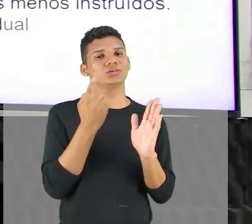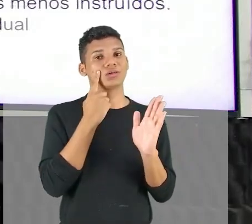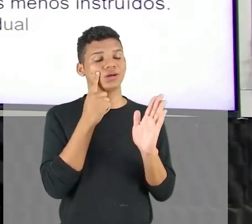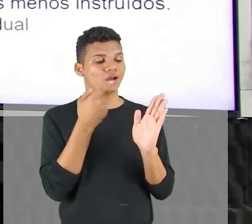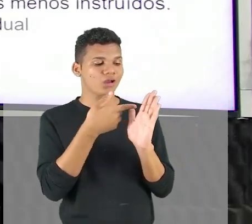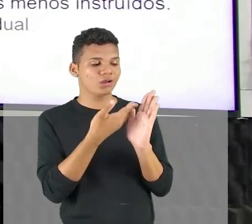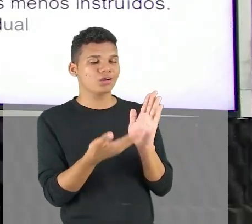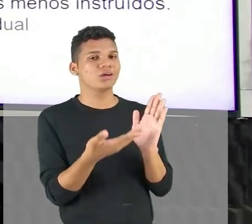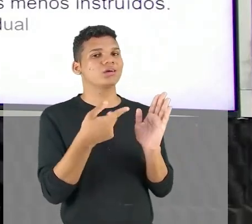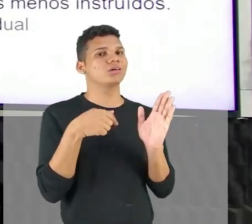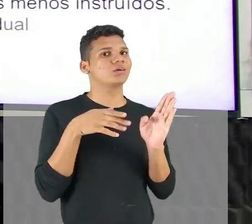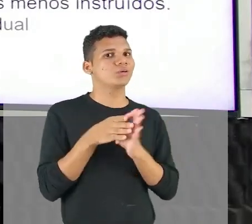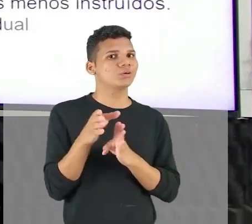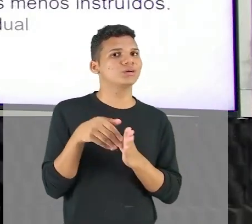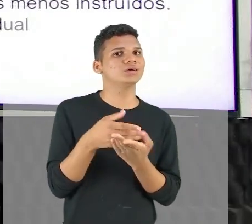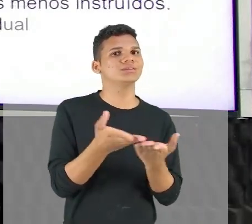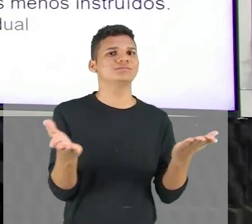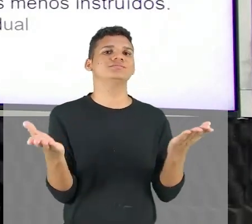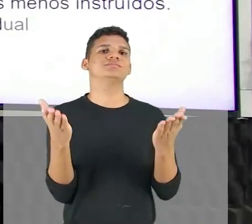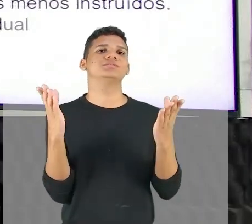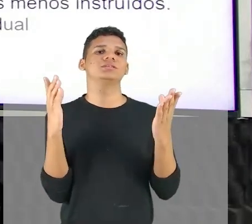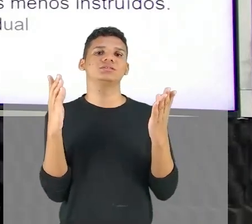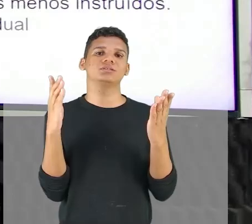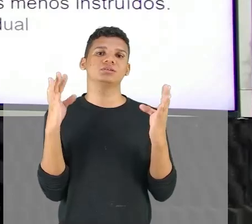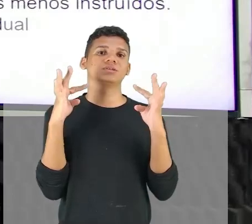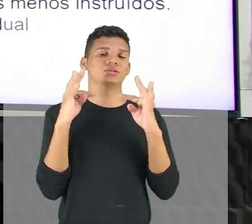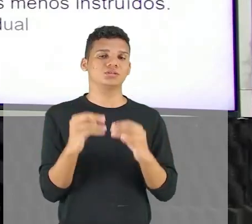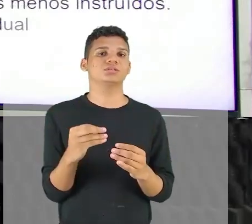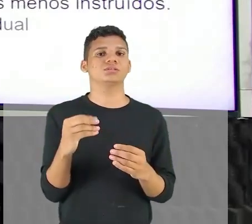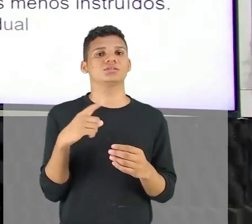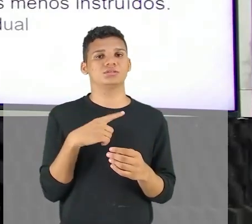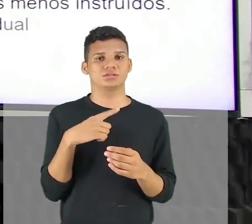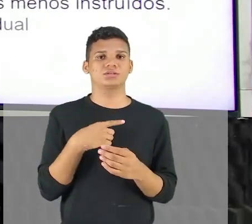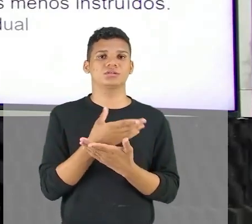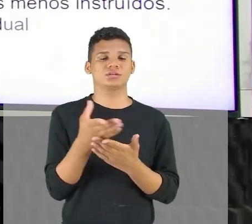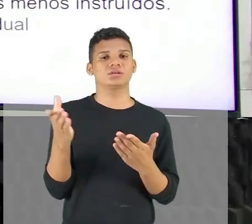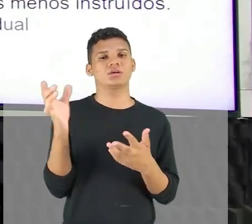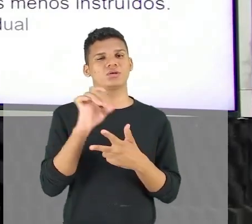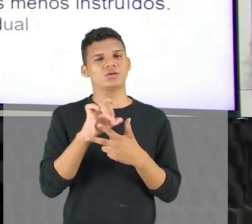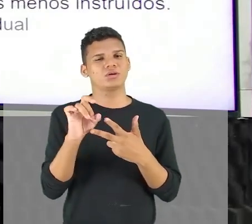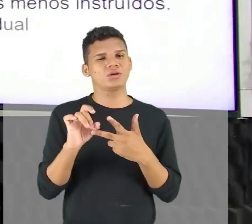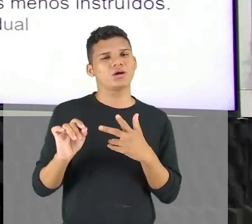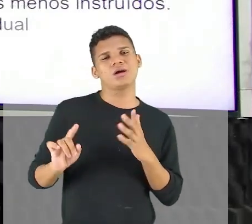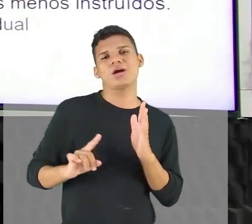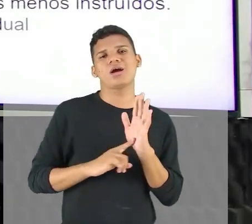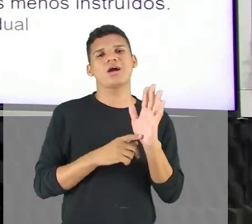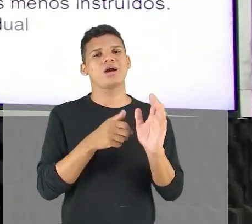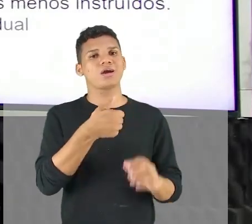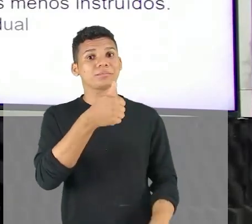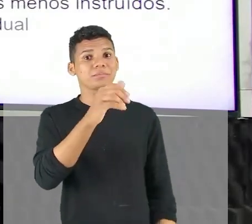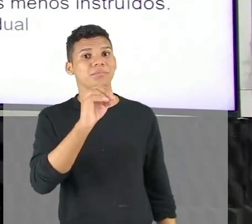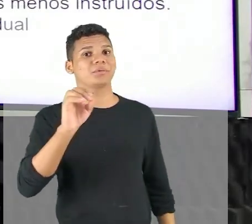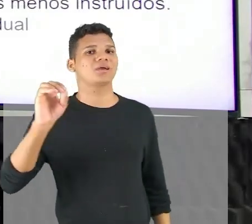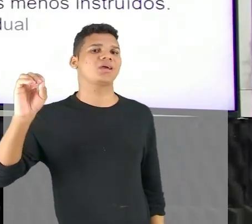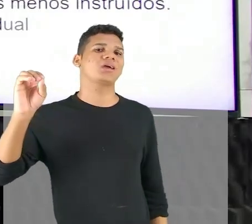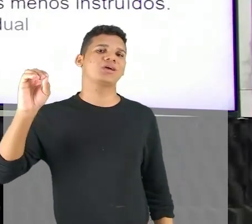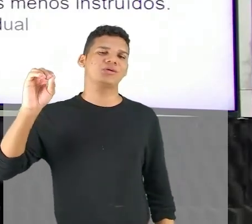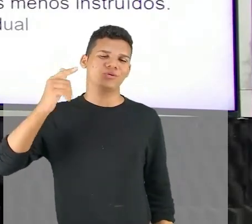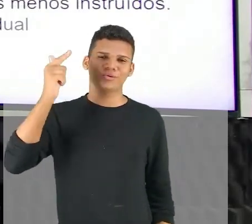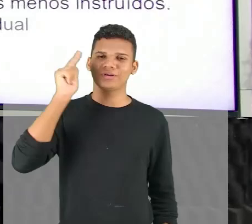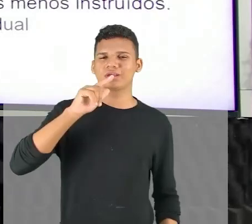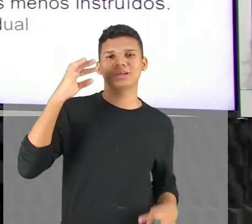para vocês, que vão ter tudo para tirar, né, nota máxima e acertar todas as questões de